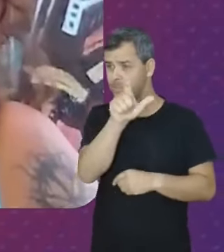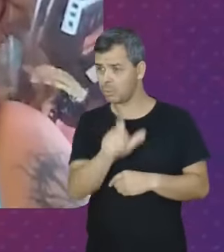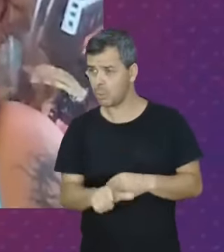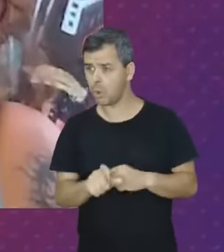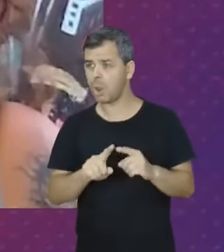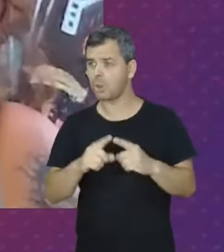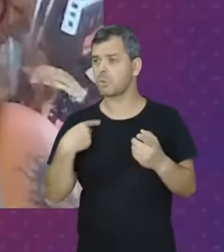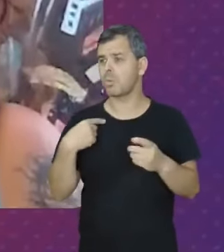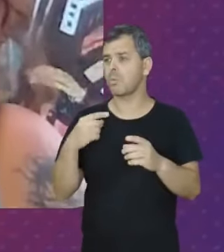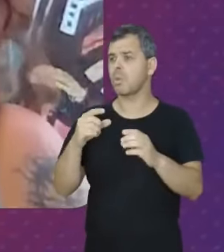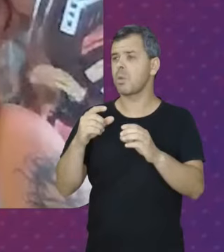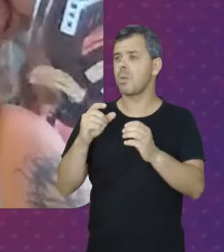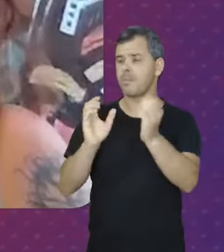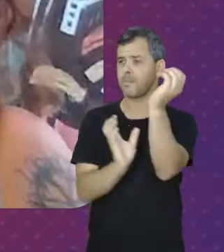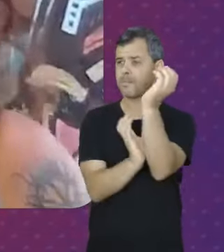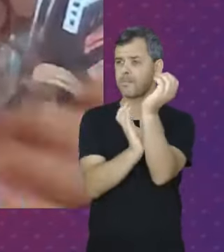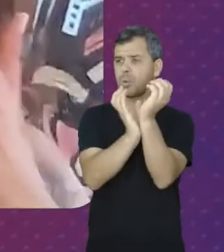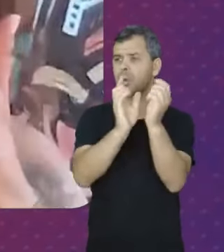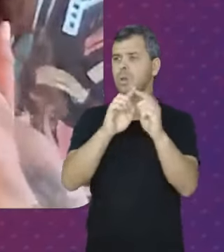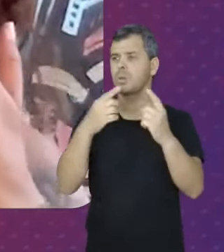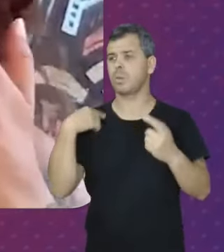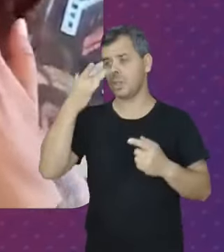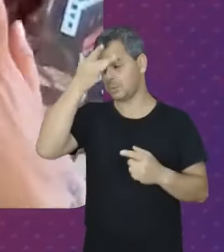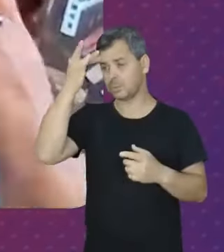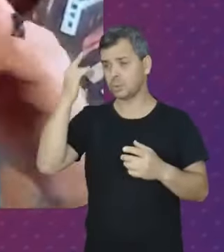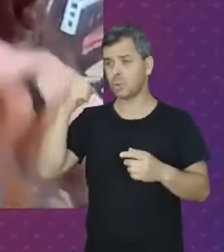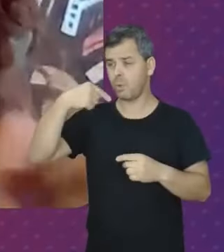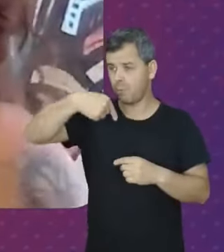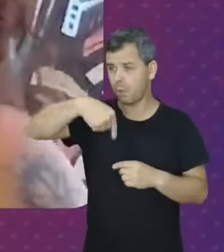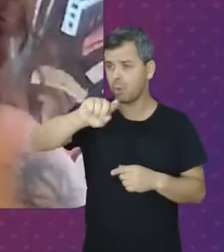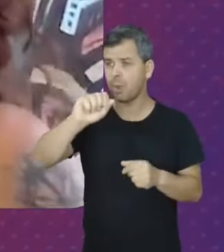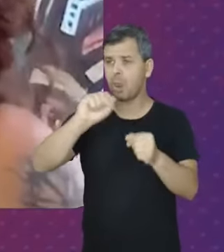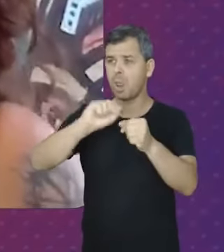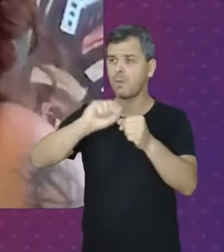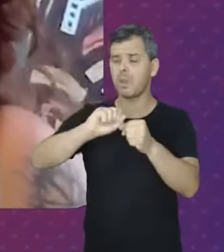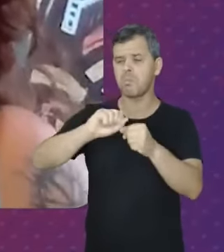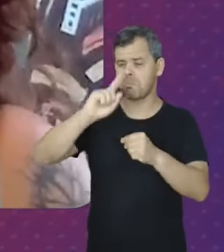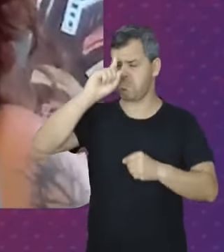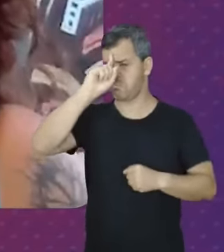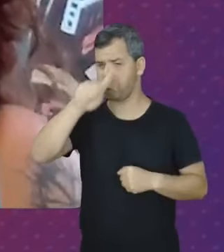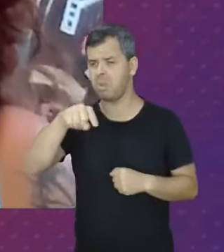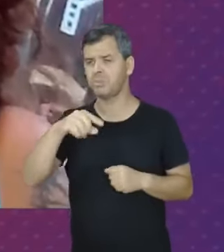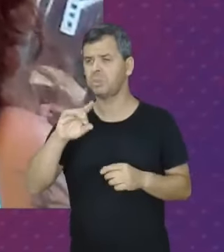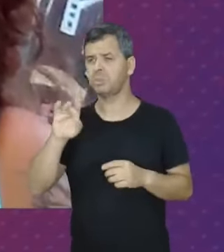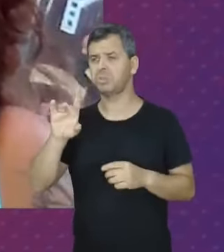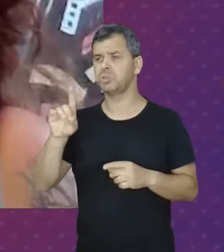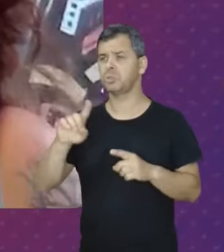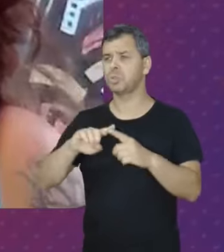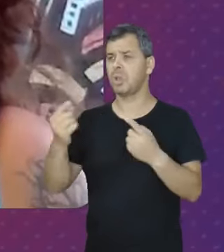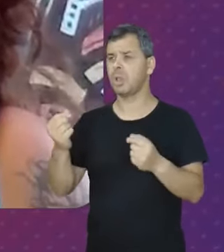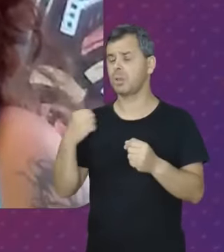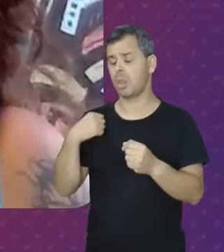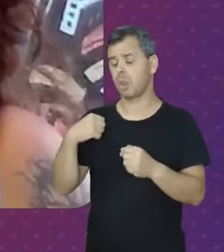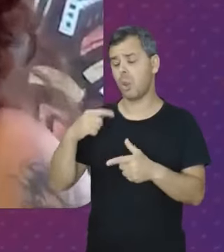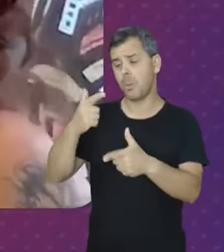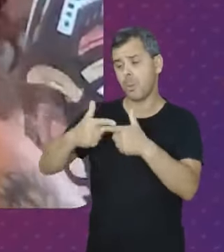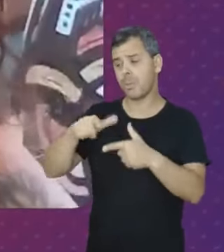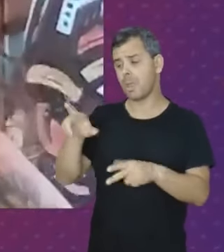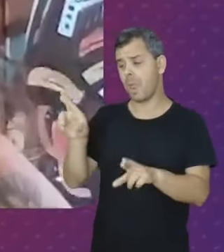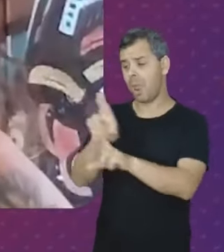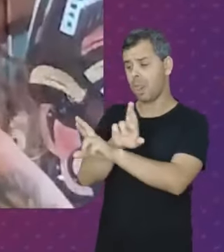simplesmente burocrático, que as pessoas vão lá e ele faz encaminhamento, só que a situação da criança, as